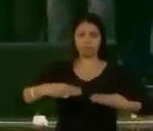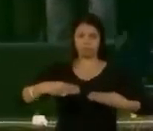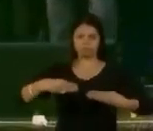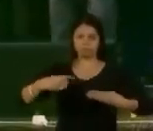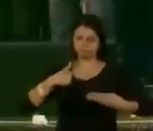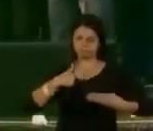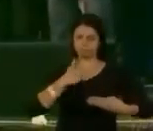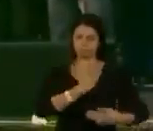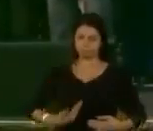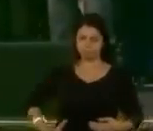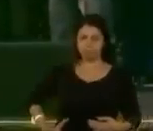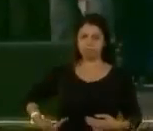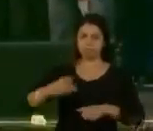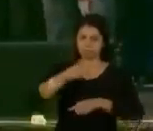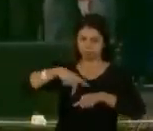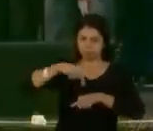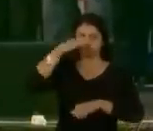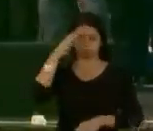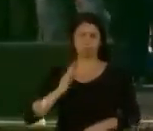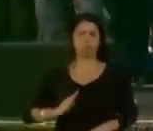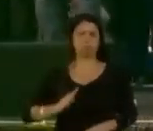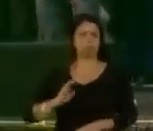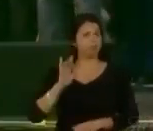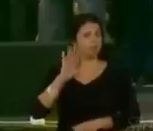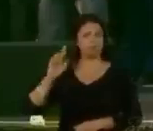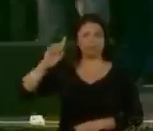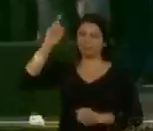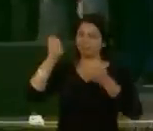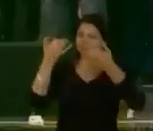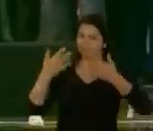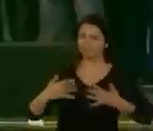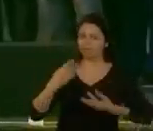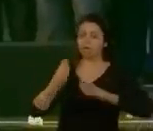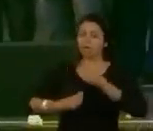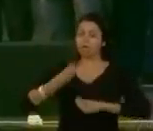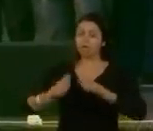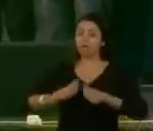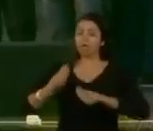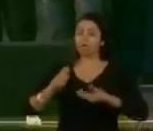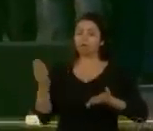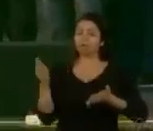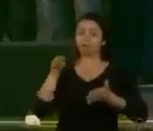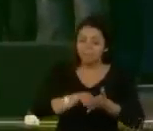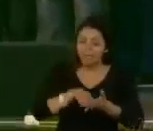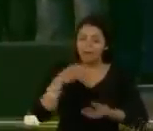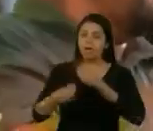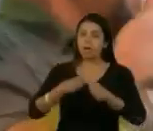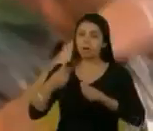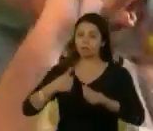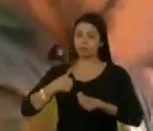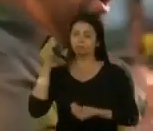Só Ele explica como chegamos, como sobrevivi em